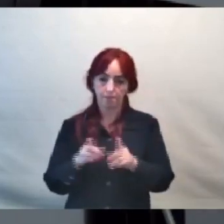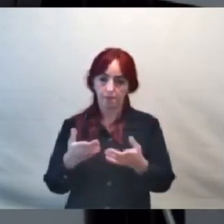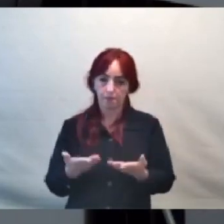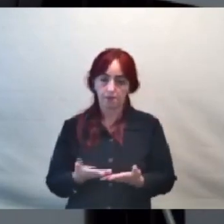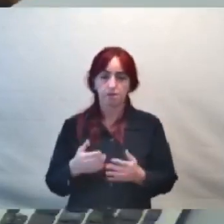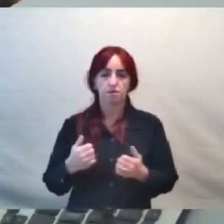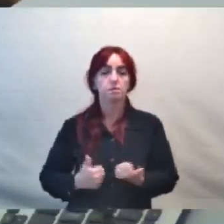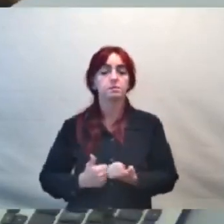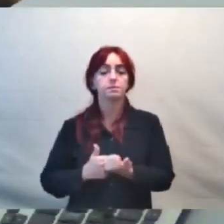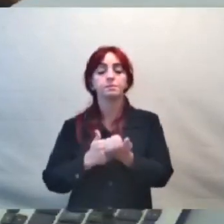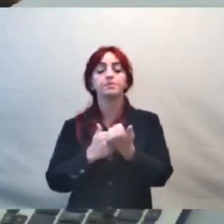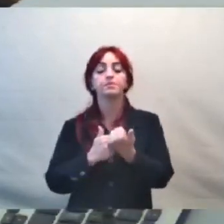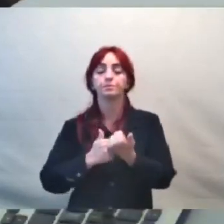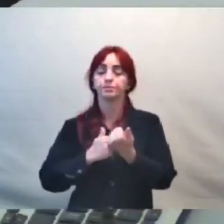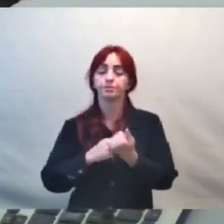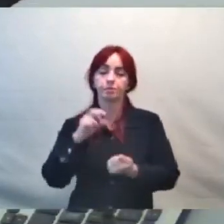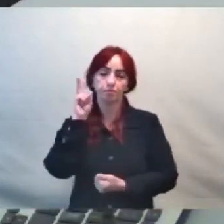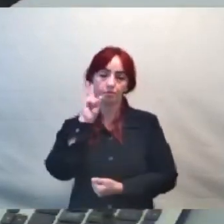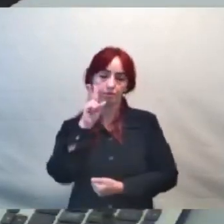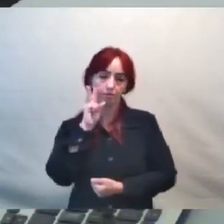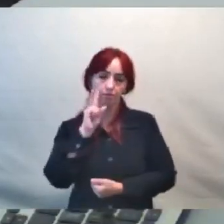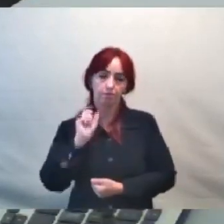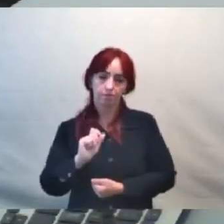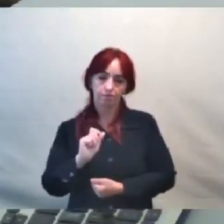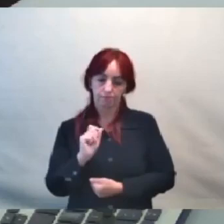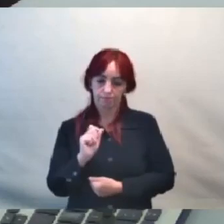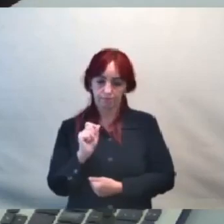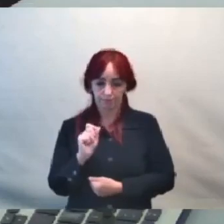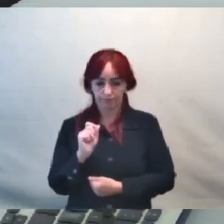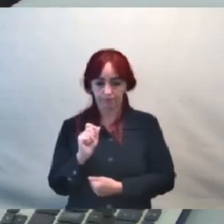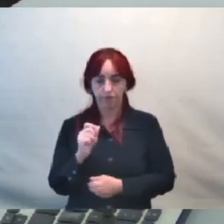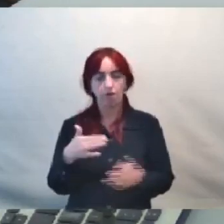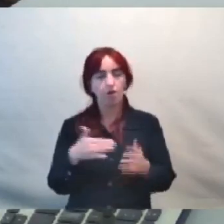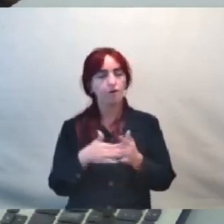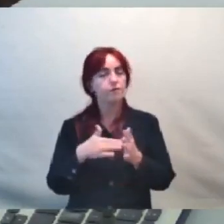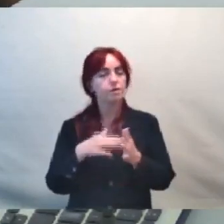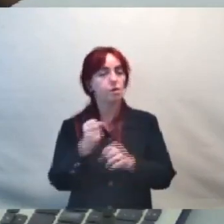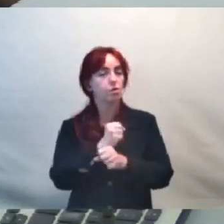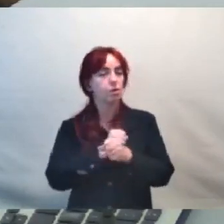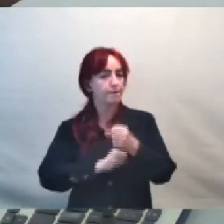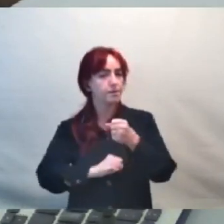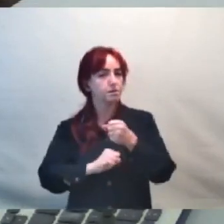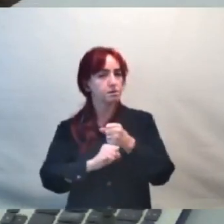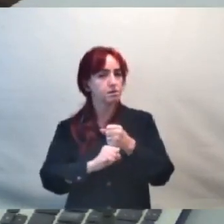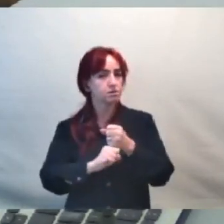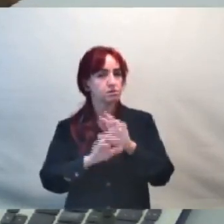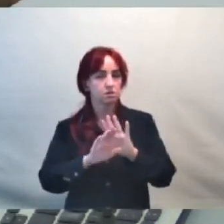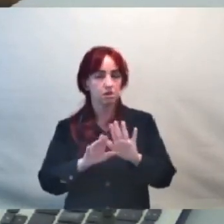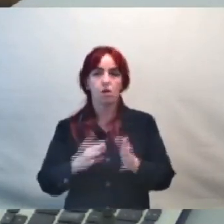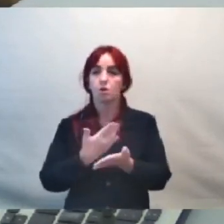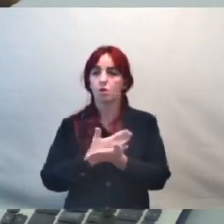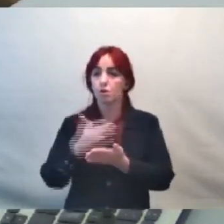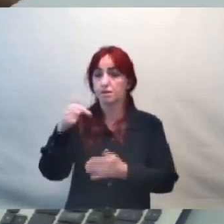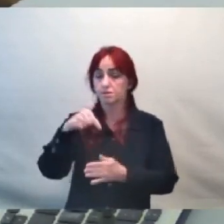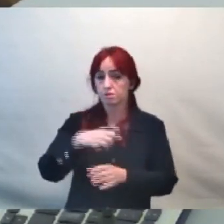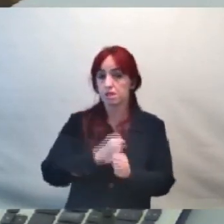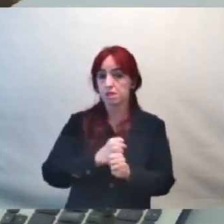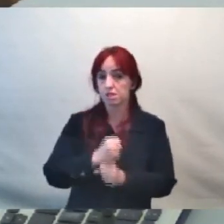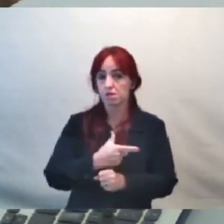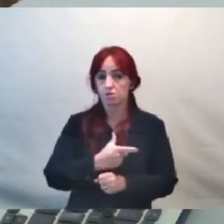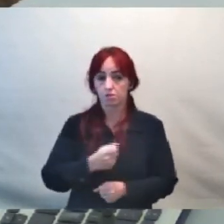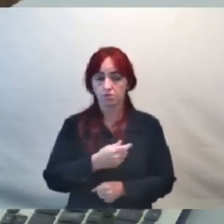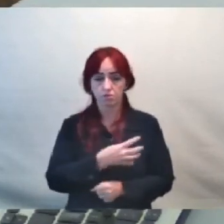cooperação. Lembrando que, né, no final do ano passado, não, no início desse ano, a gente